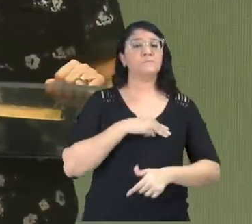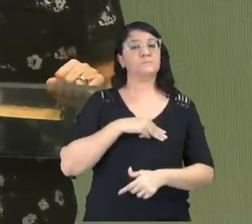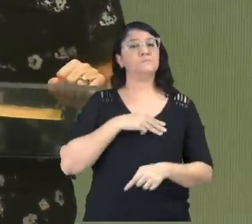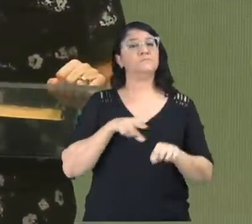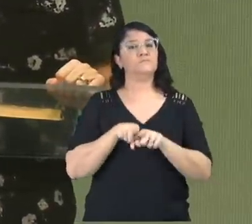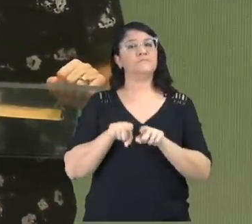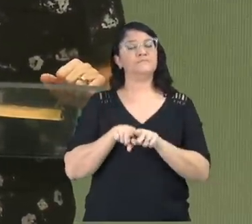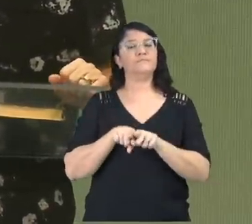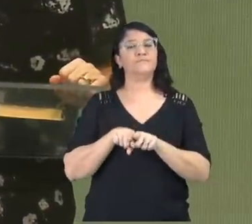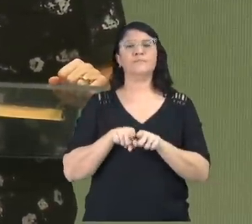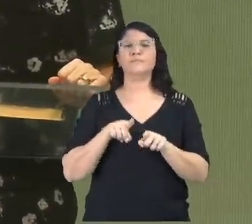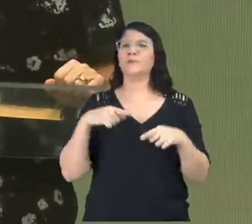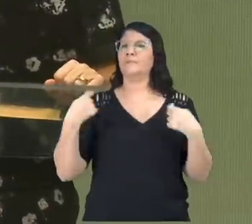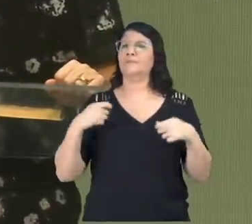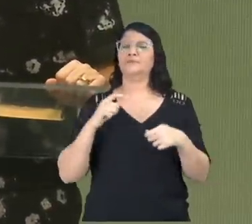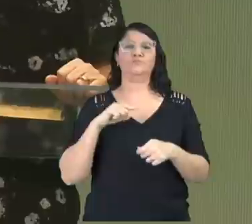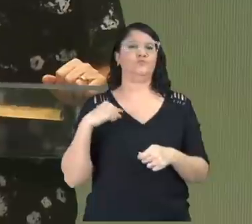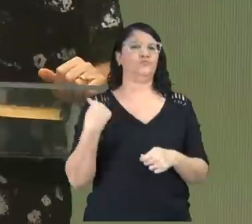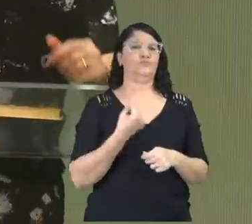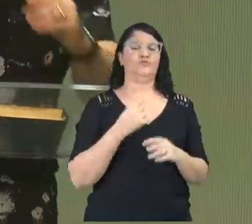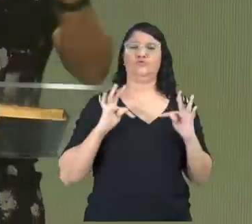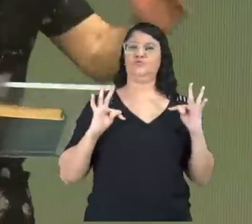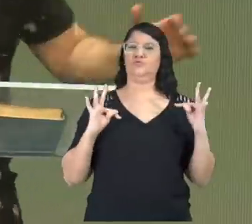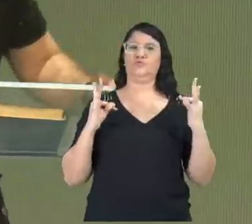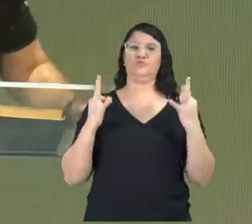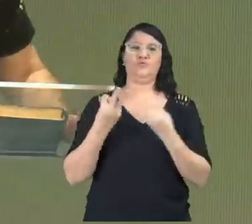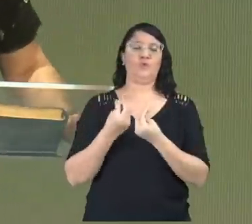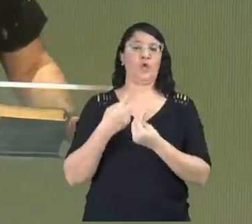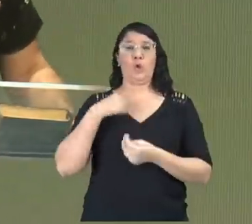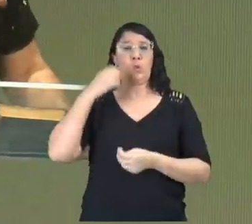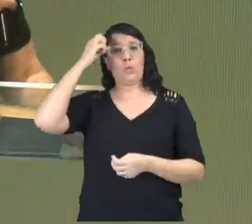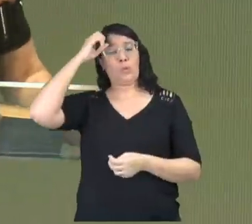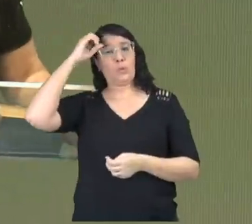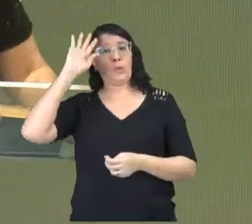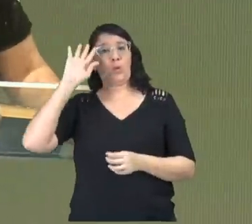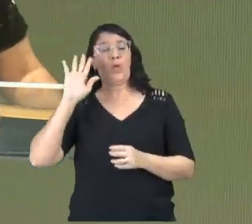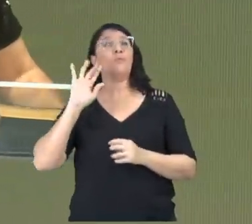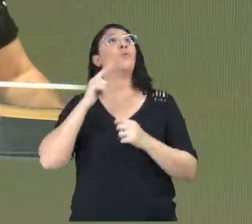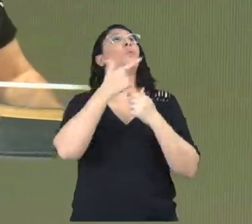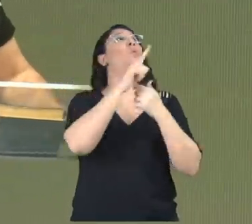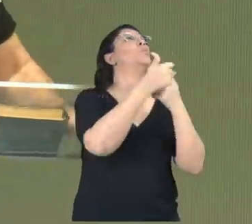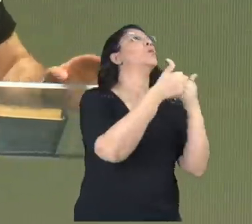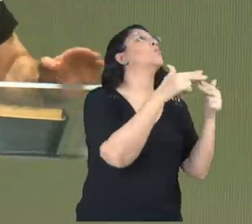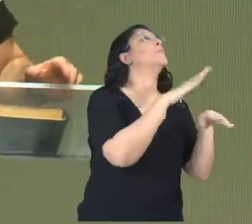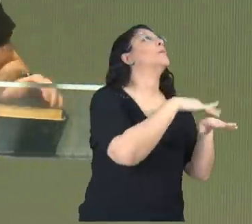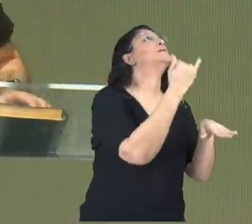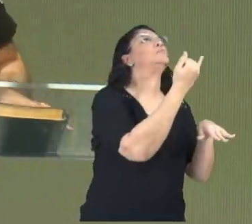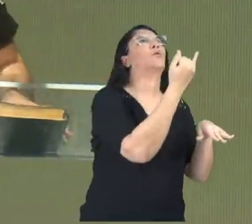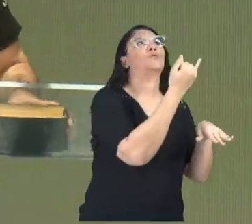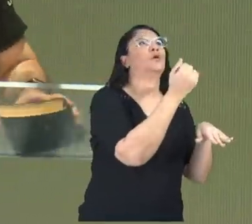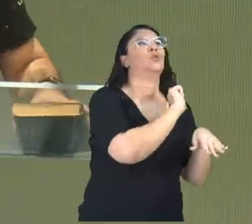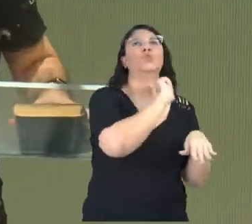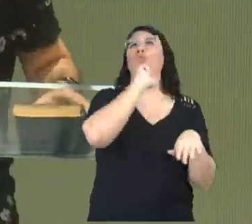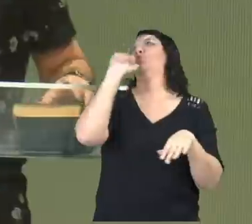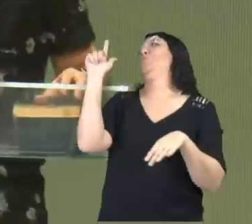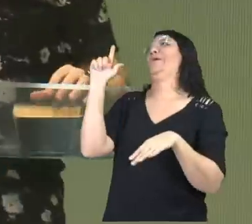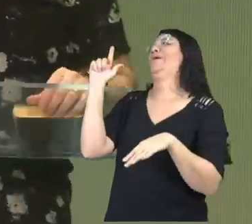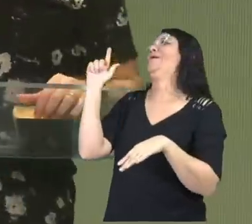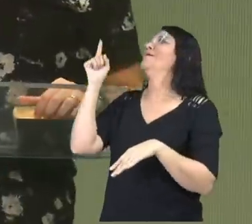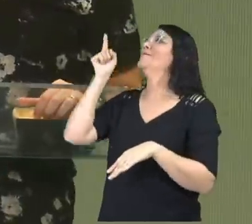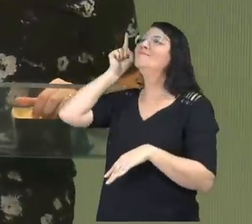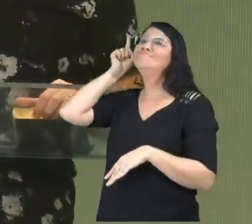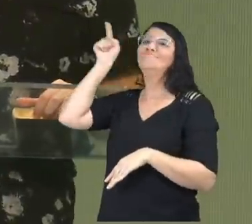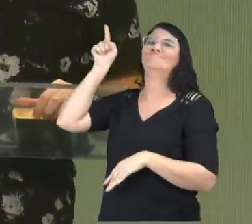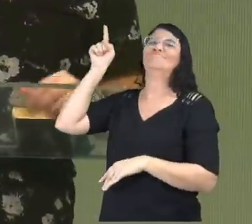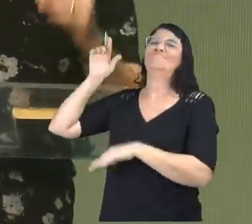nós para isso. Eu não tenho um outro paradigma melhor na minha mente sobre gratidão a Deus do que as